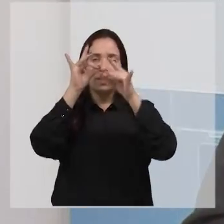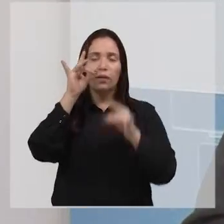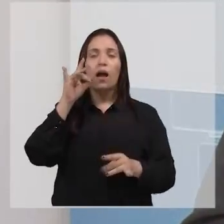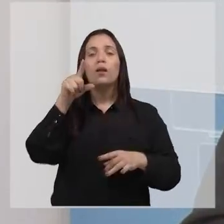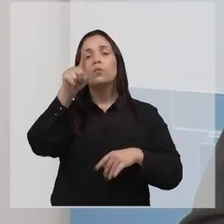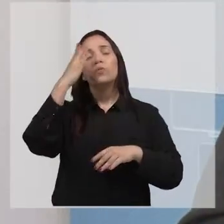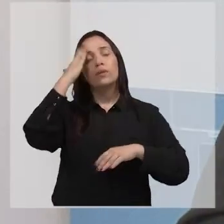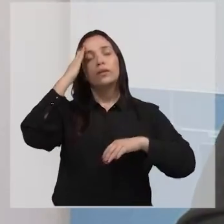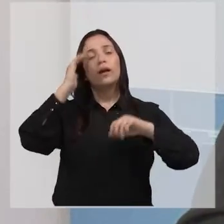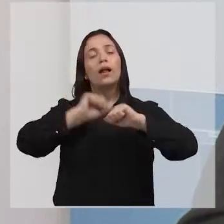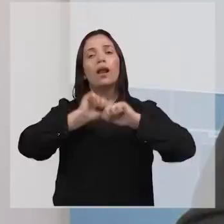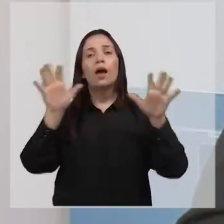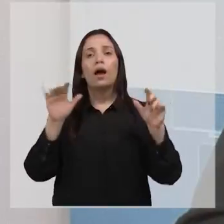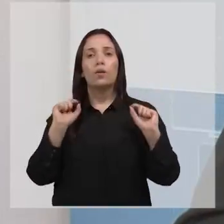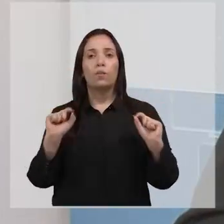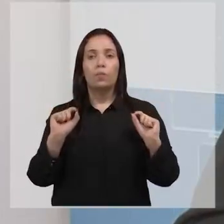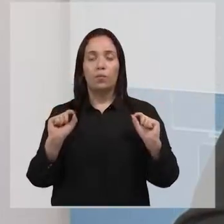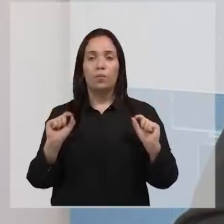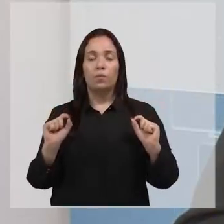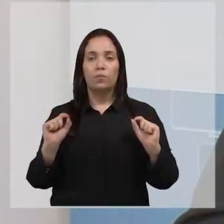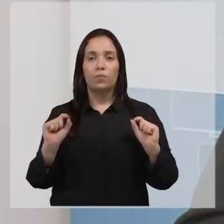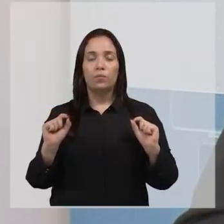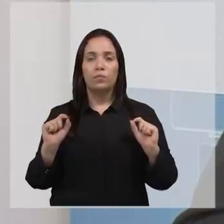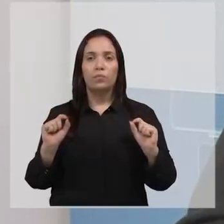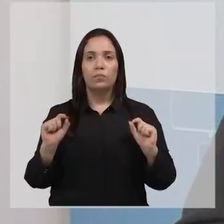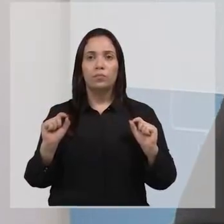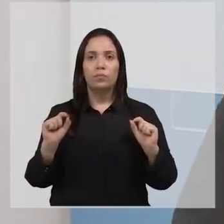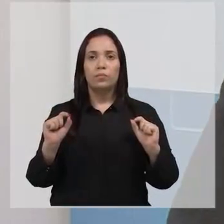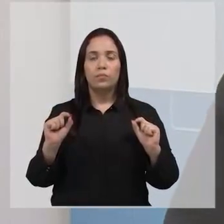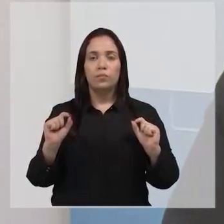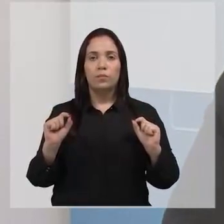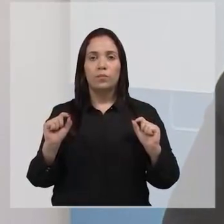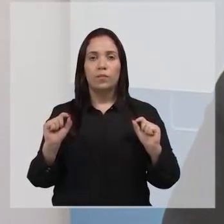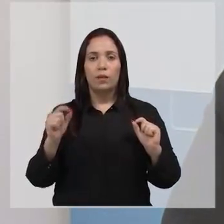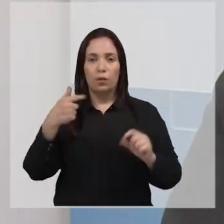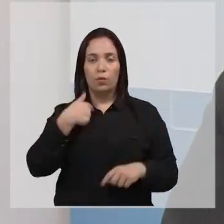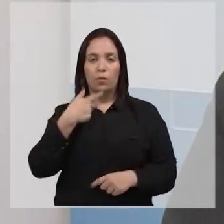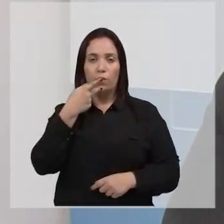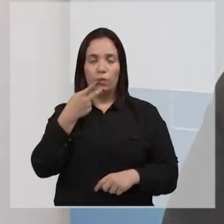poder entender? O que é que o Luiz está querendo dizer e que eu disse também